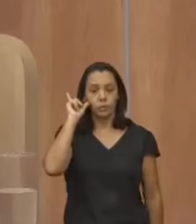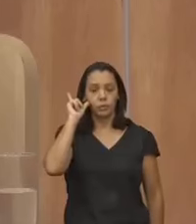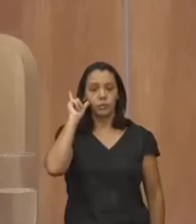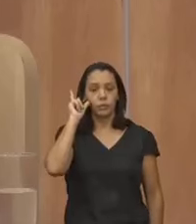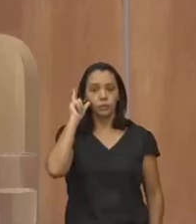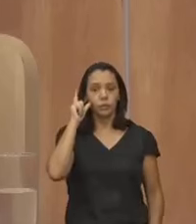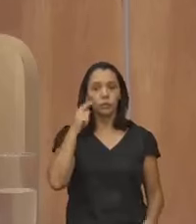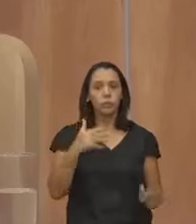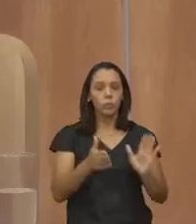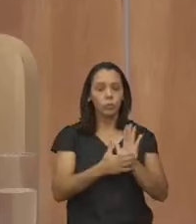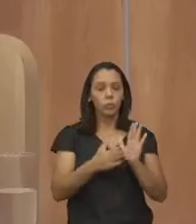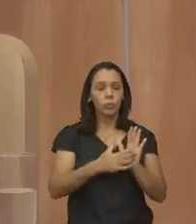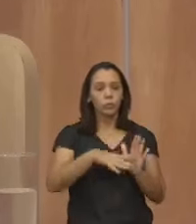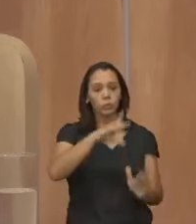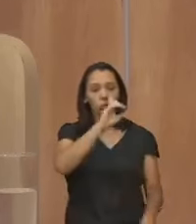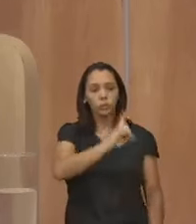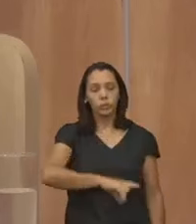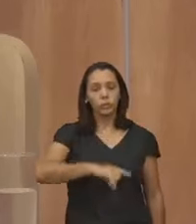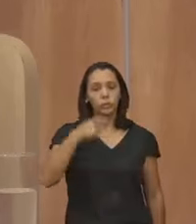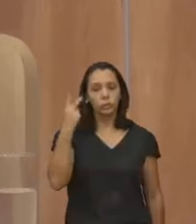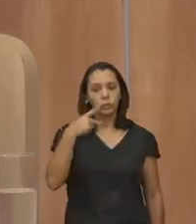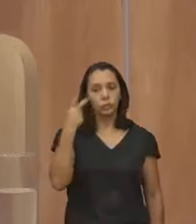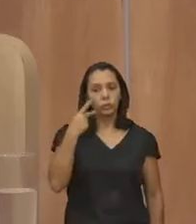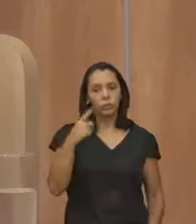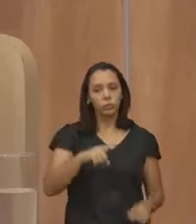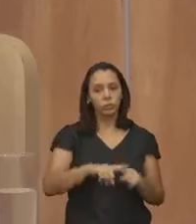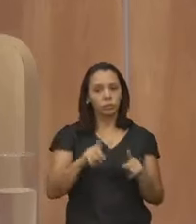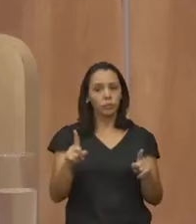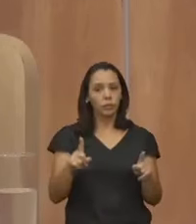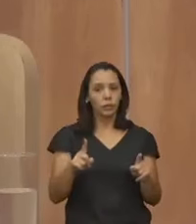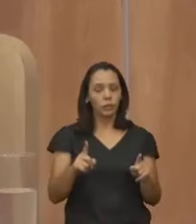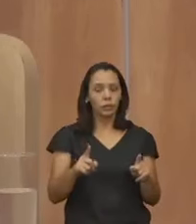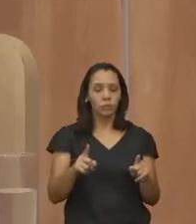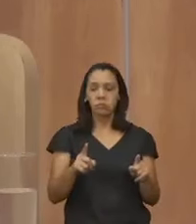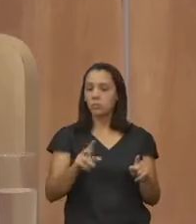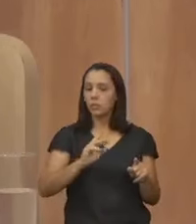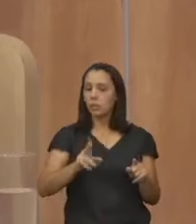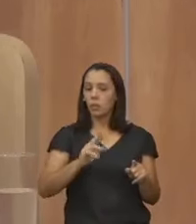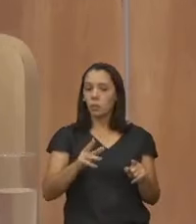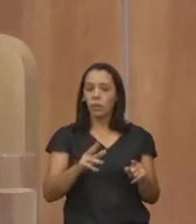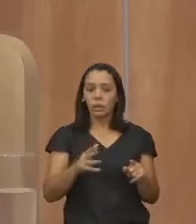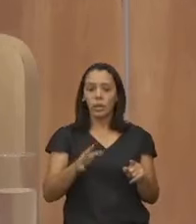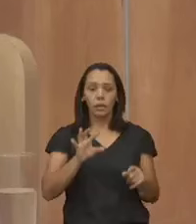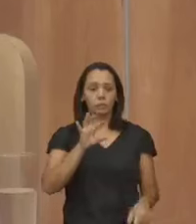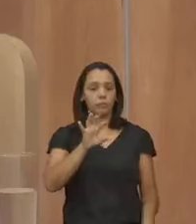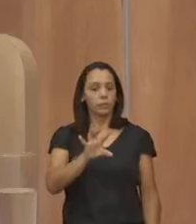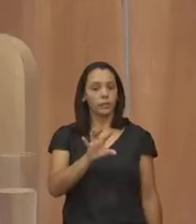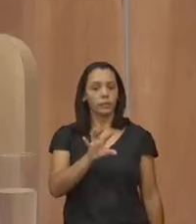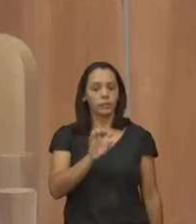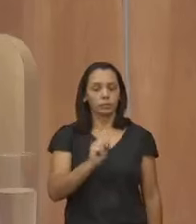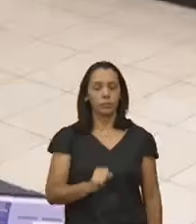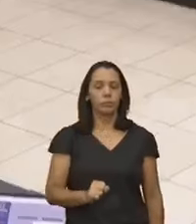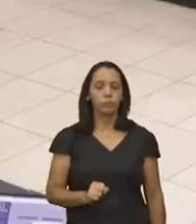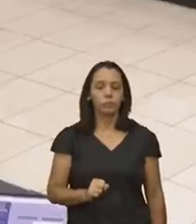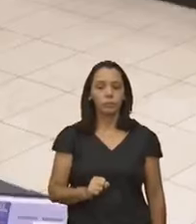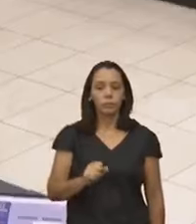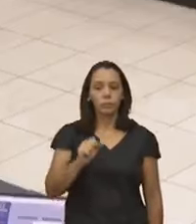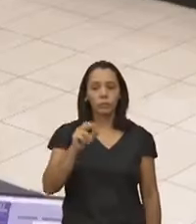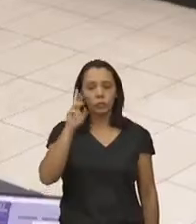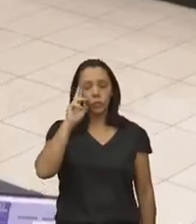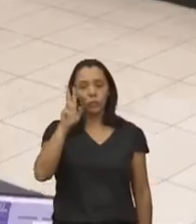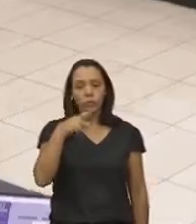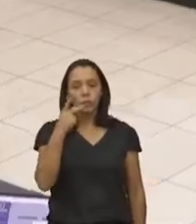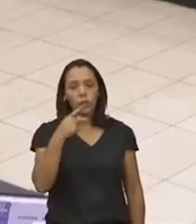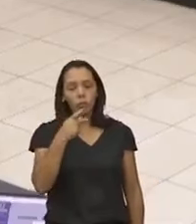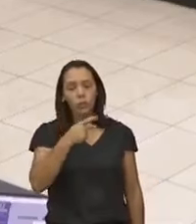que é direito do vereador, mas não essa. Questão de ordem. Esse caminho. Senhor vereador Hernani, o senhor falou que quem vota